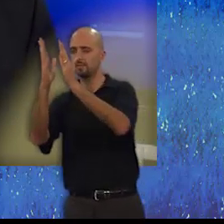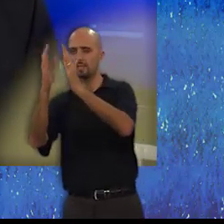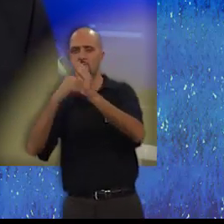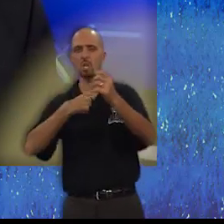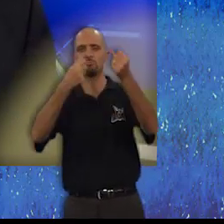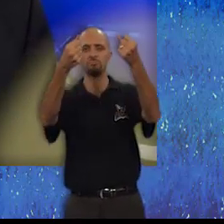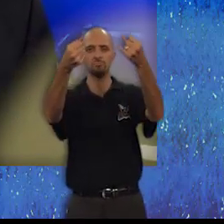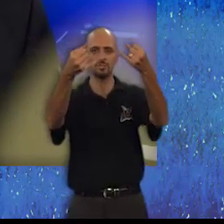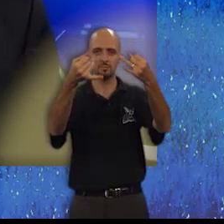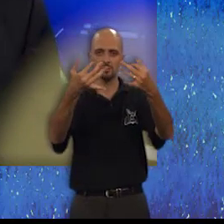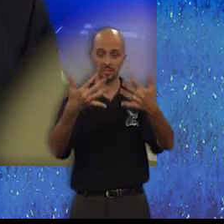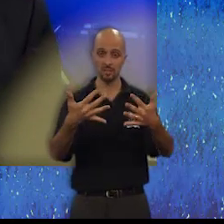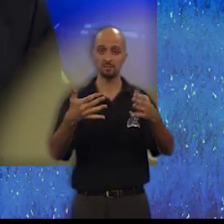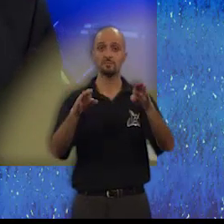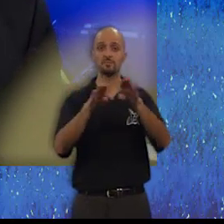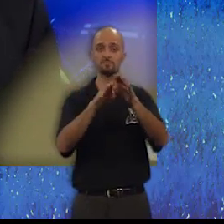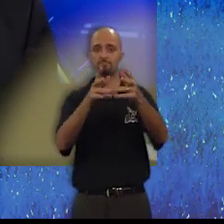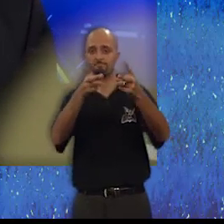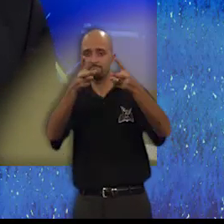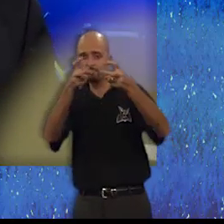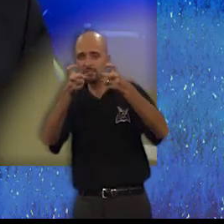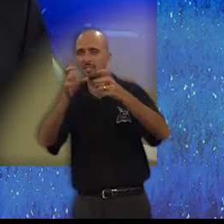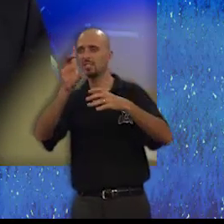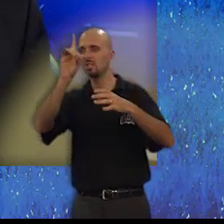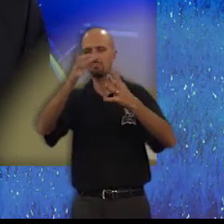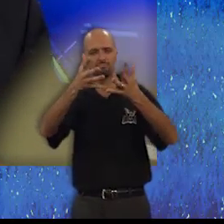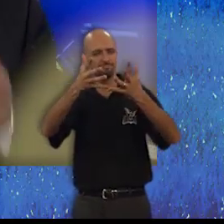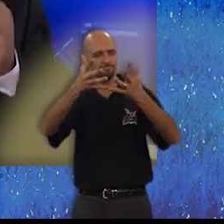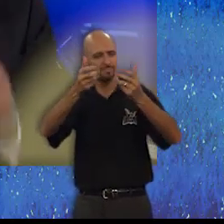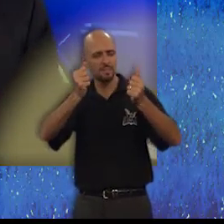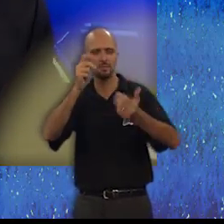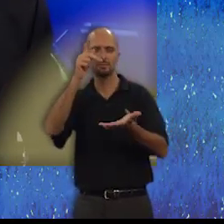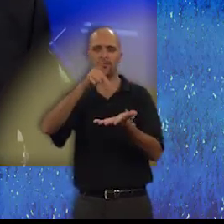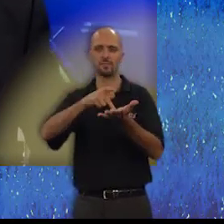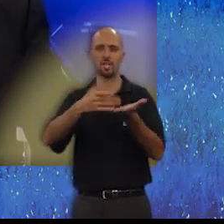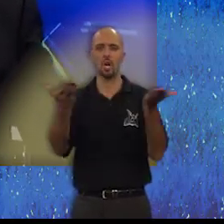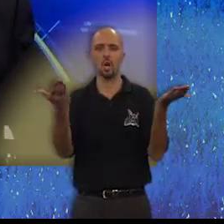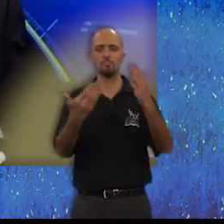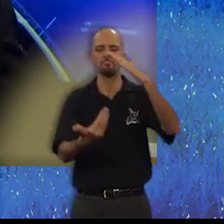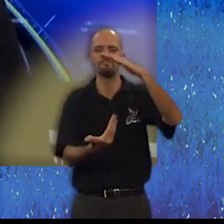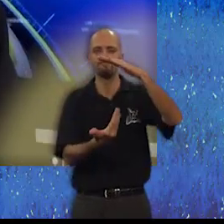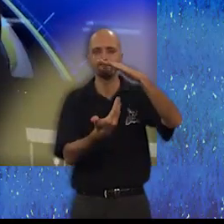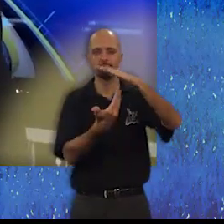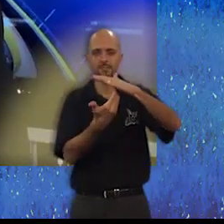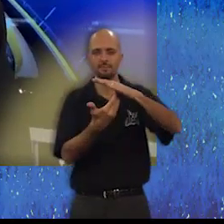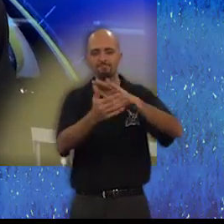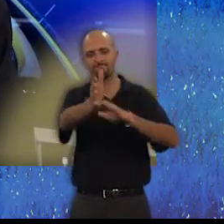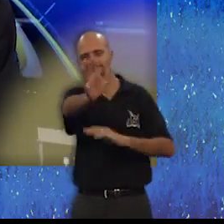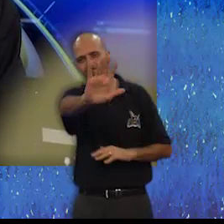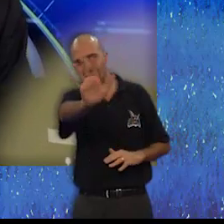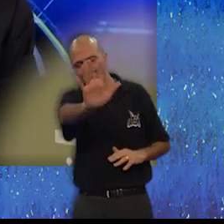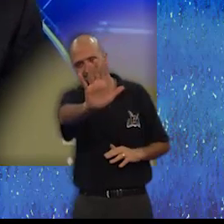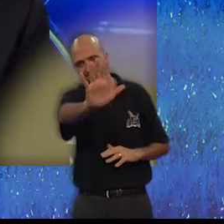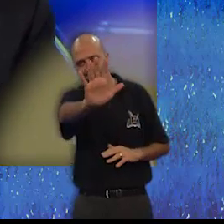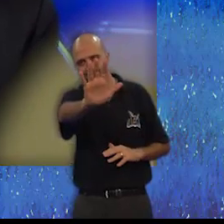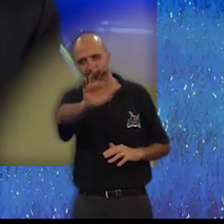E depois você vai ver que Deus é um Deus maravilhoso. Vamos fazer um intervalo e já eu volto com você. Até